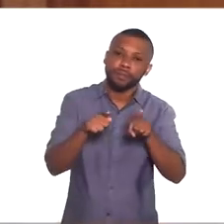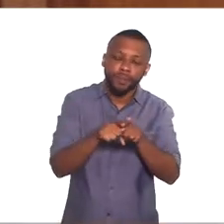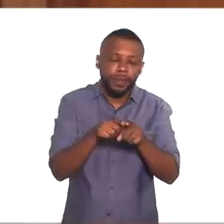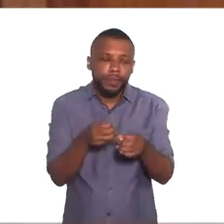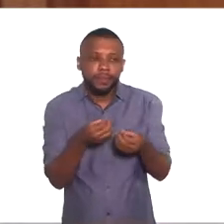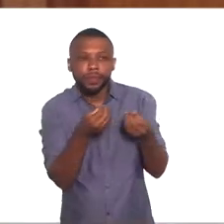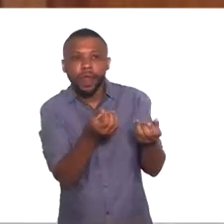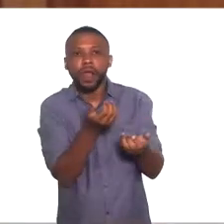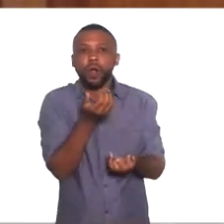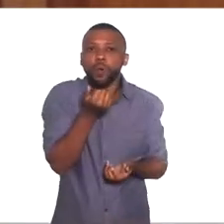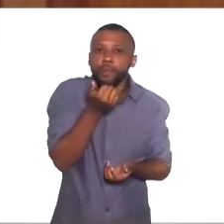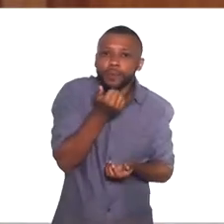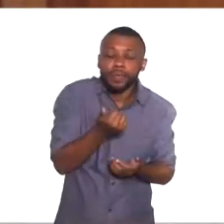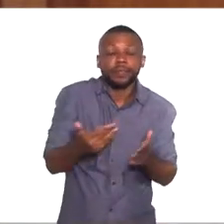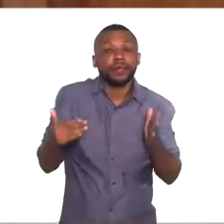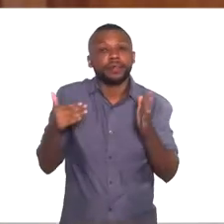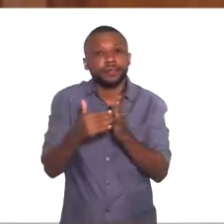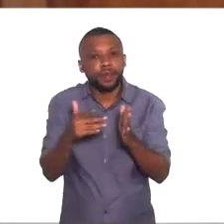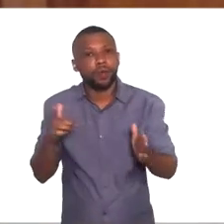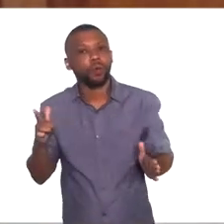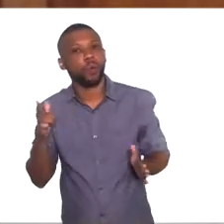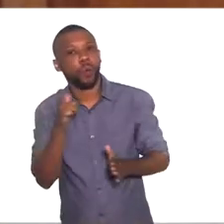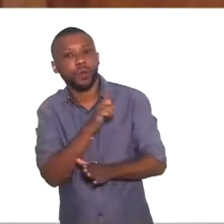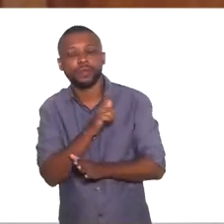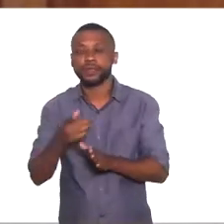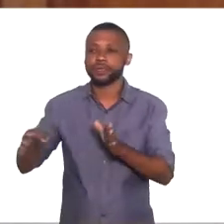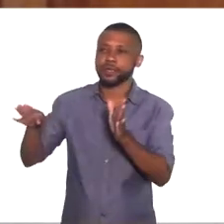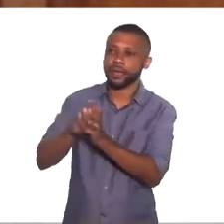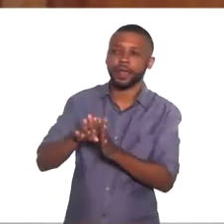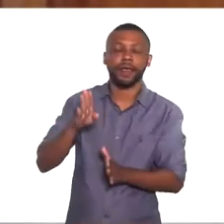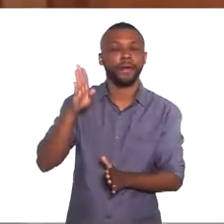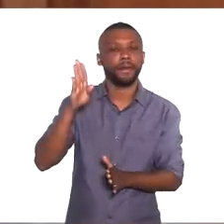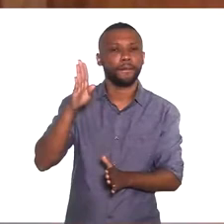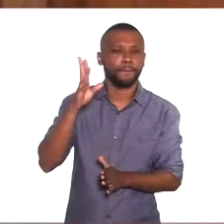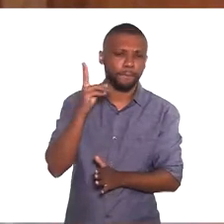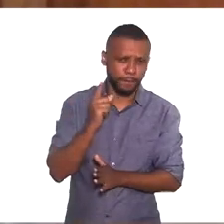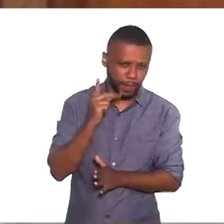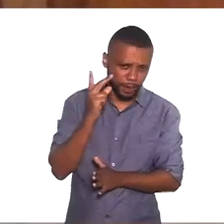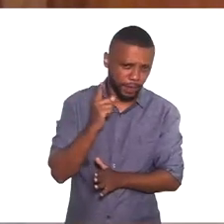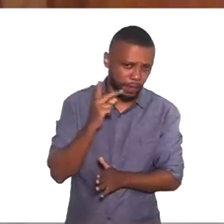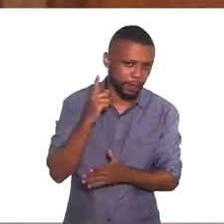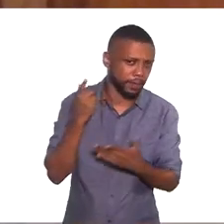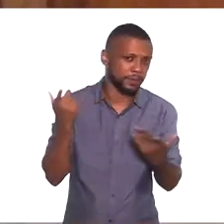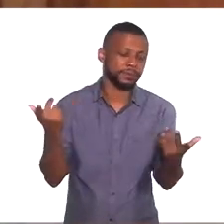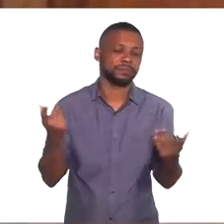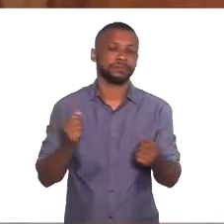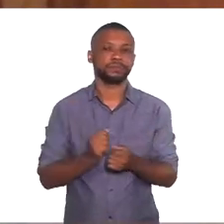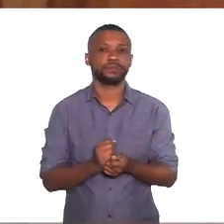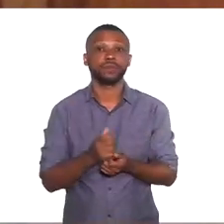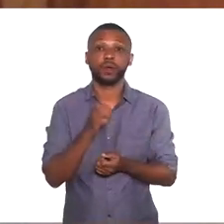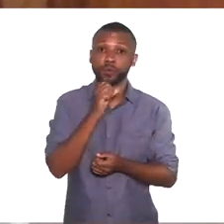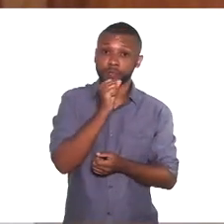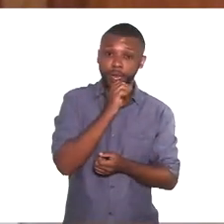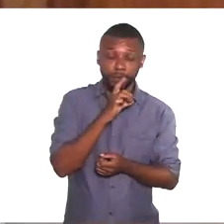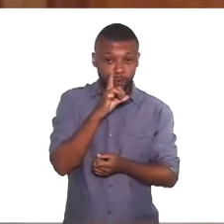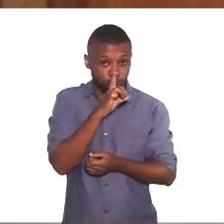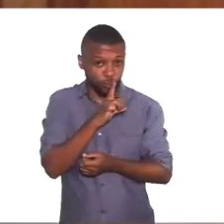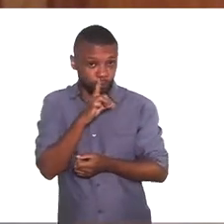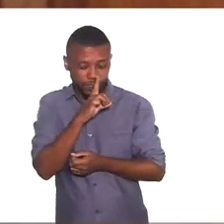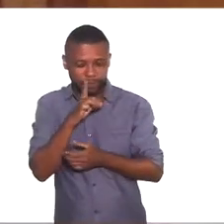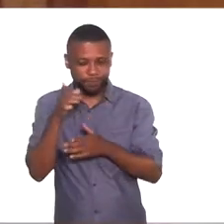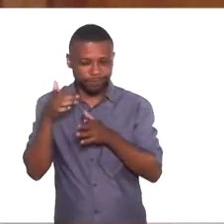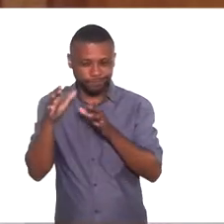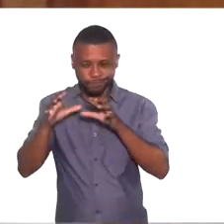daí o ar não só água também assistem esse alimento até chegar em de lei lá e durante os